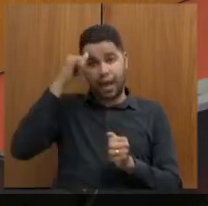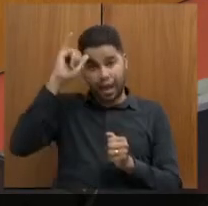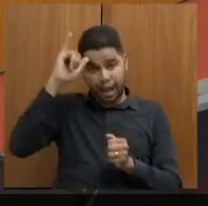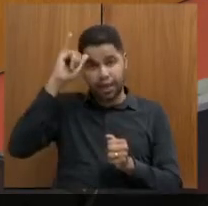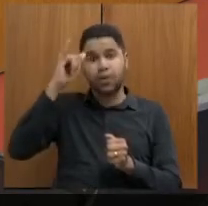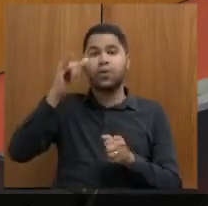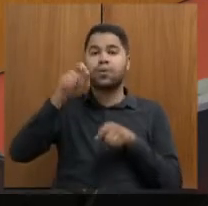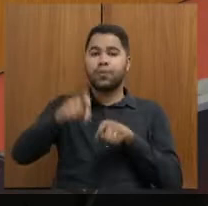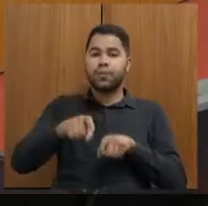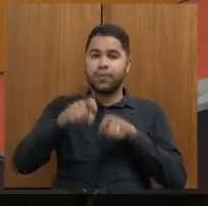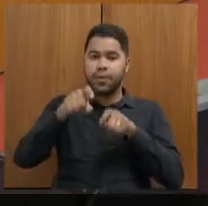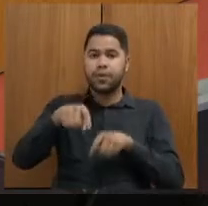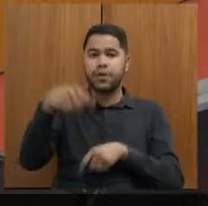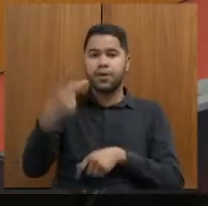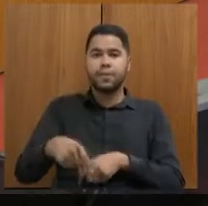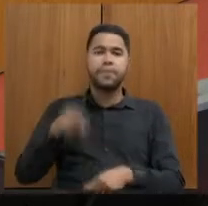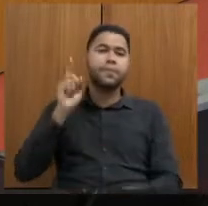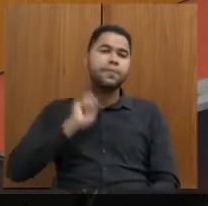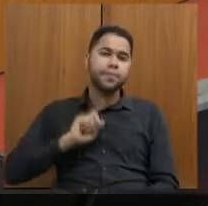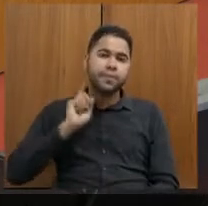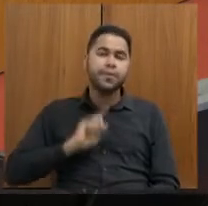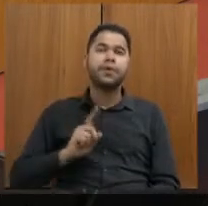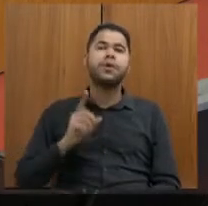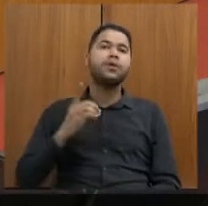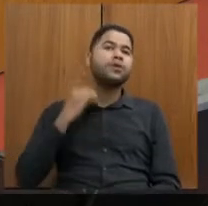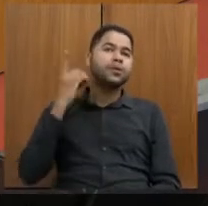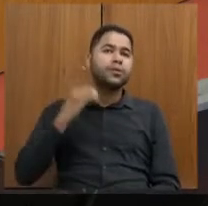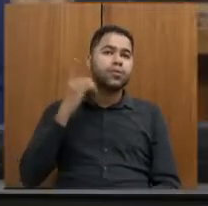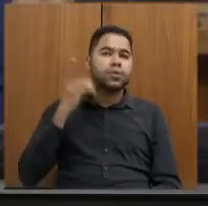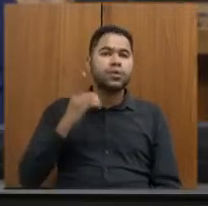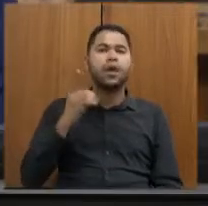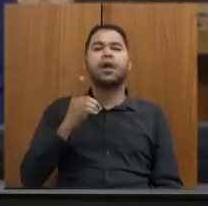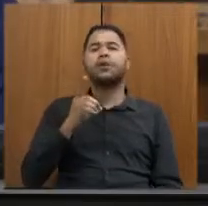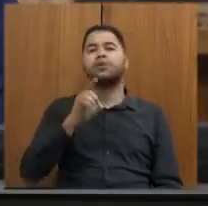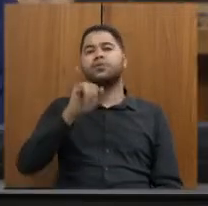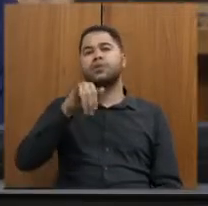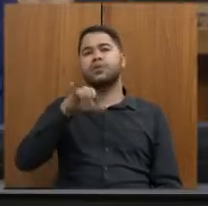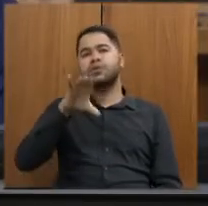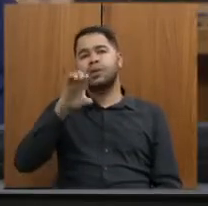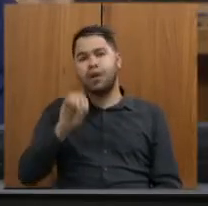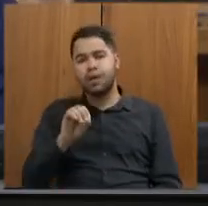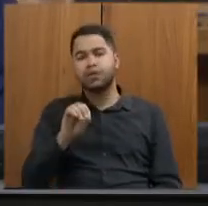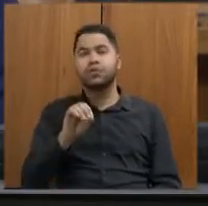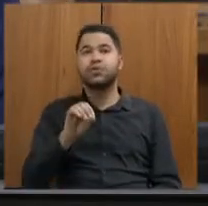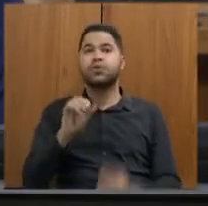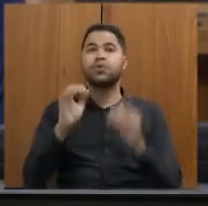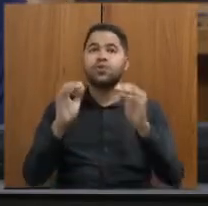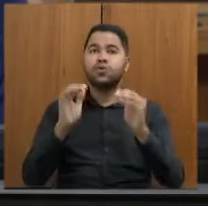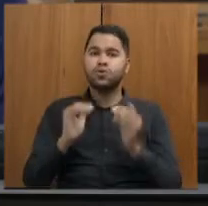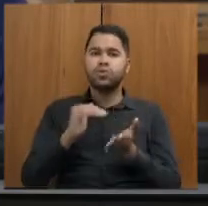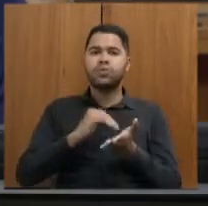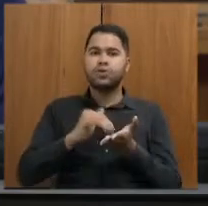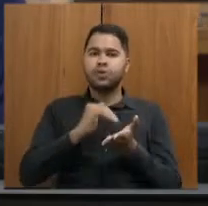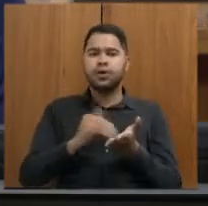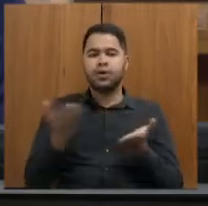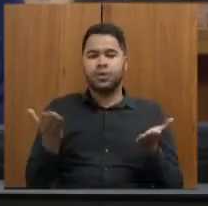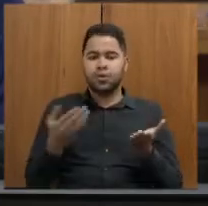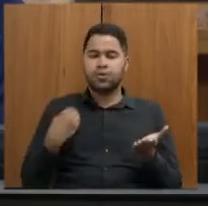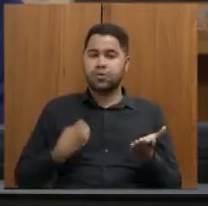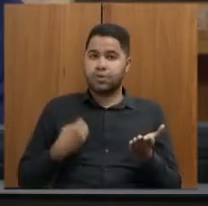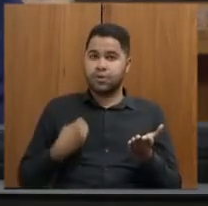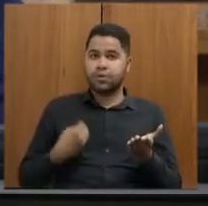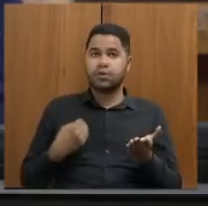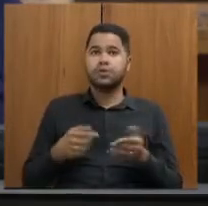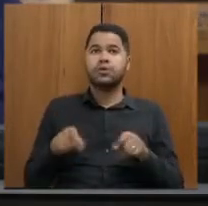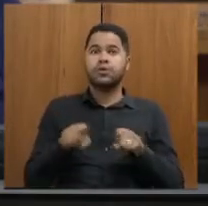Deputado Roberto Andrade Deputado Inácio Franco nosso subsecretários que estão aqui presentes